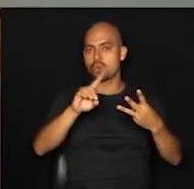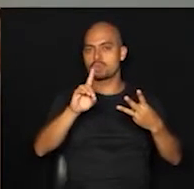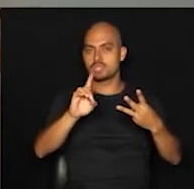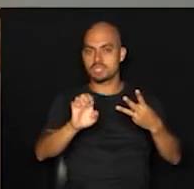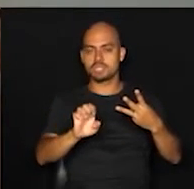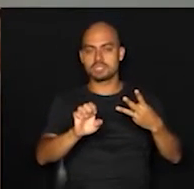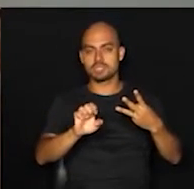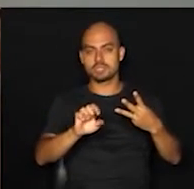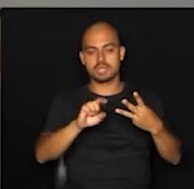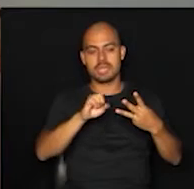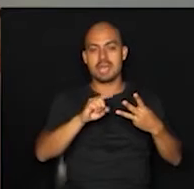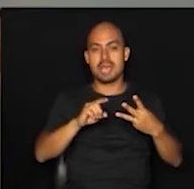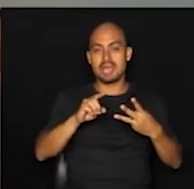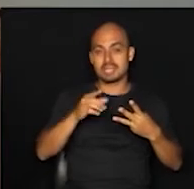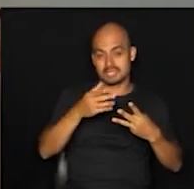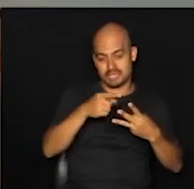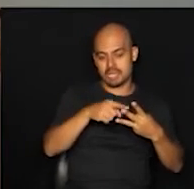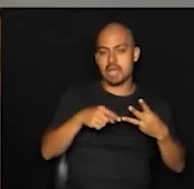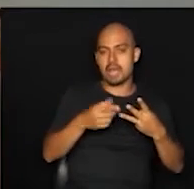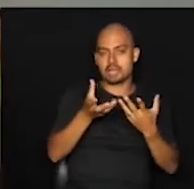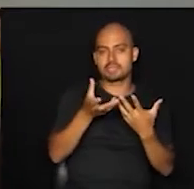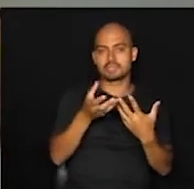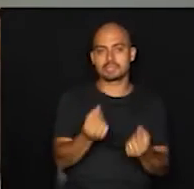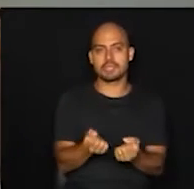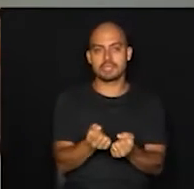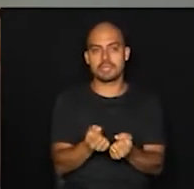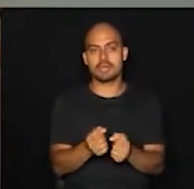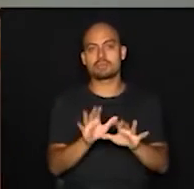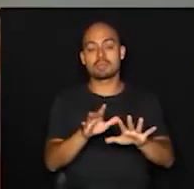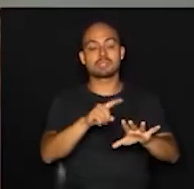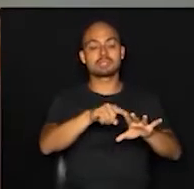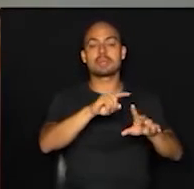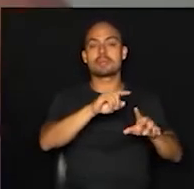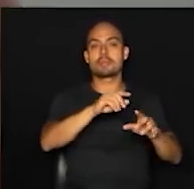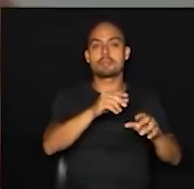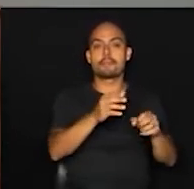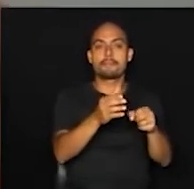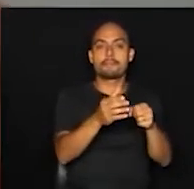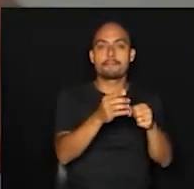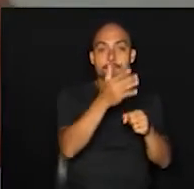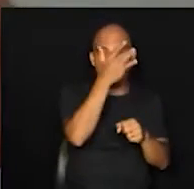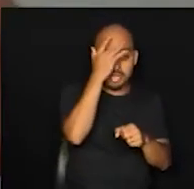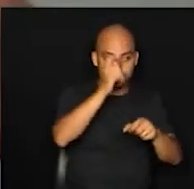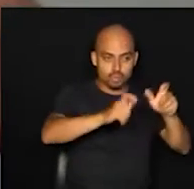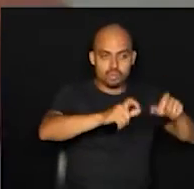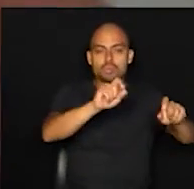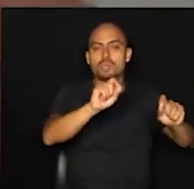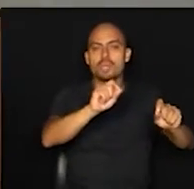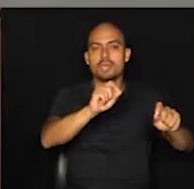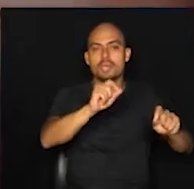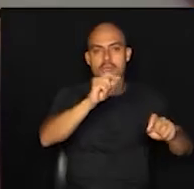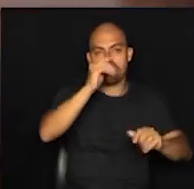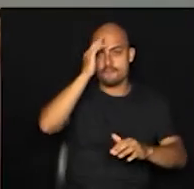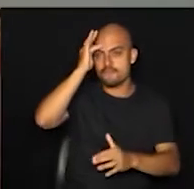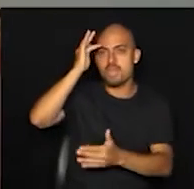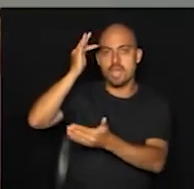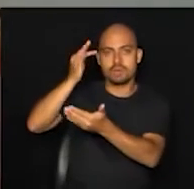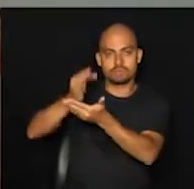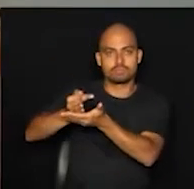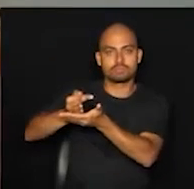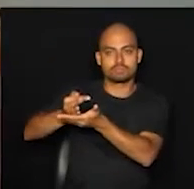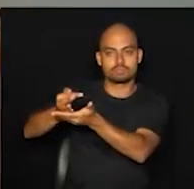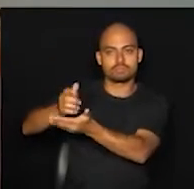se conformado, podem ter se resignado, mas elas eram pessoas muito mais fiéis a ela, né, a Dona Isabel e a